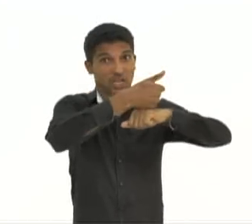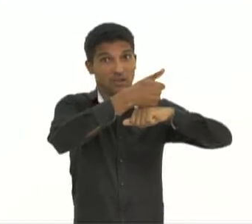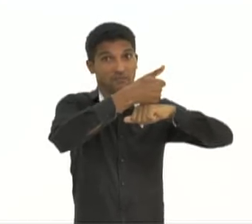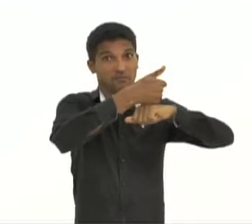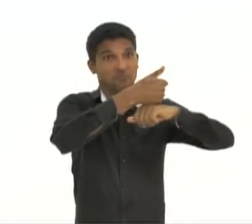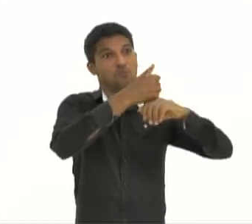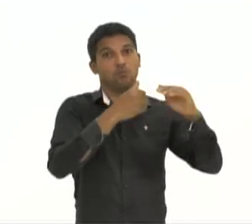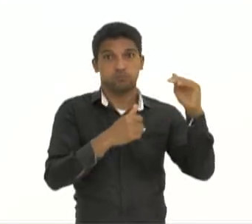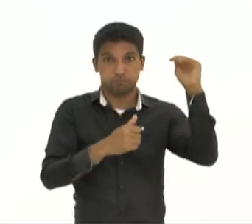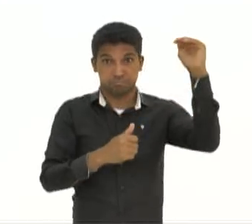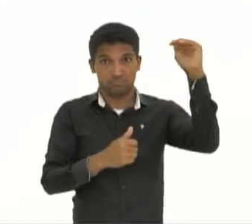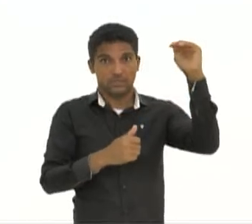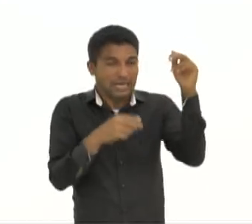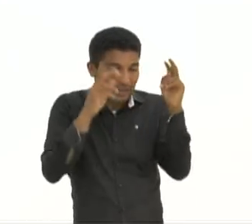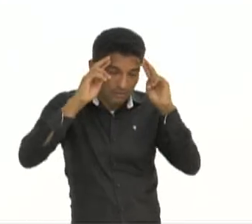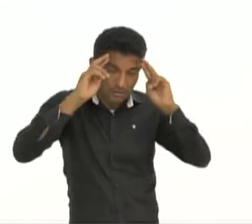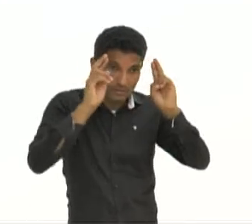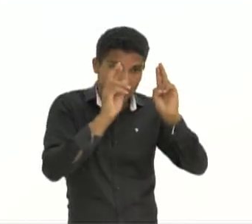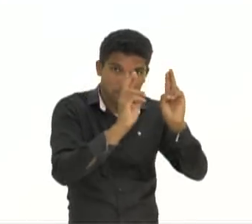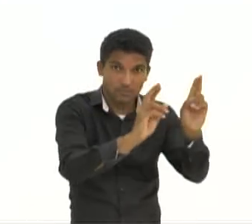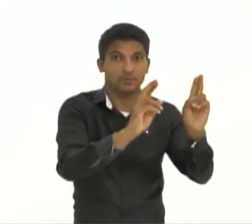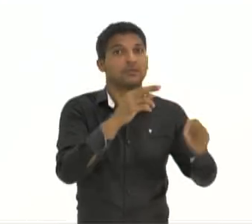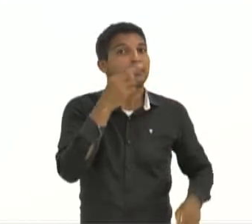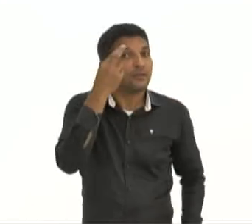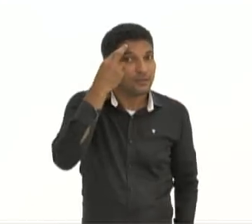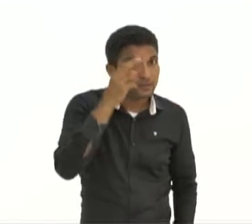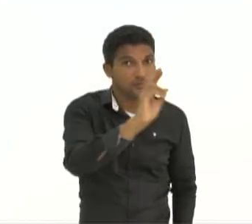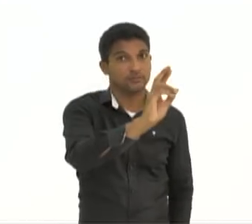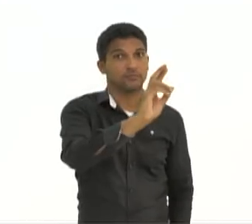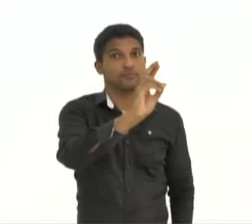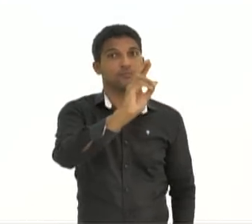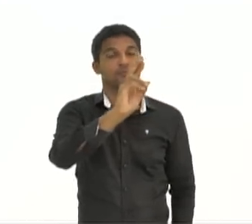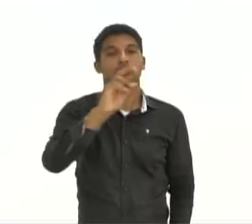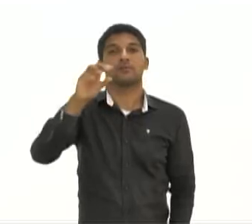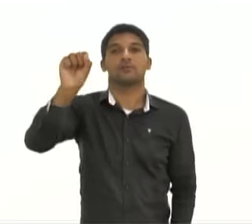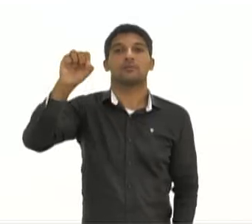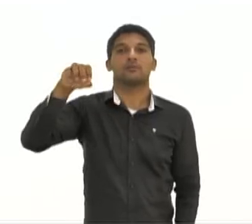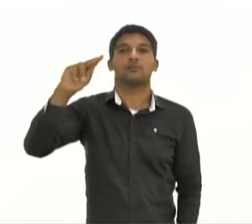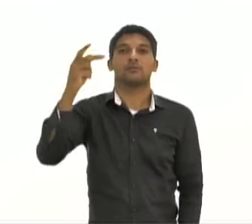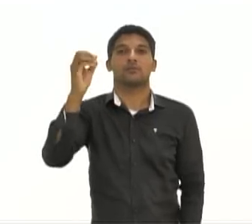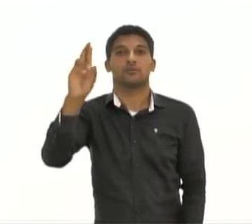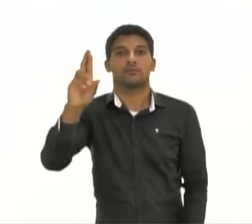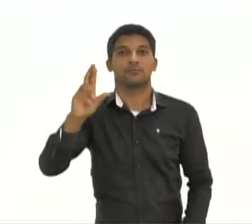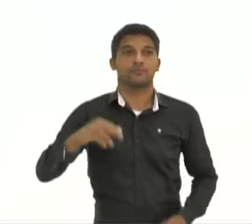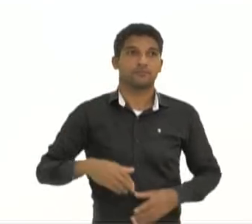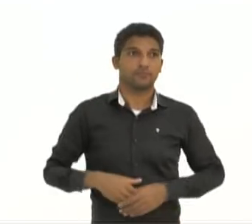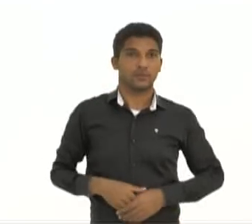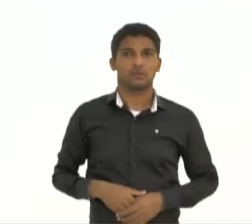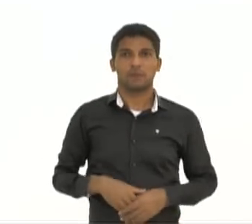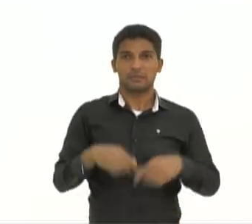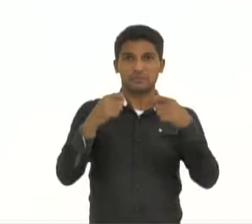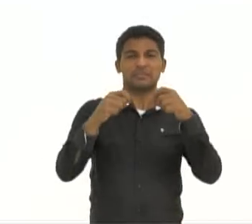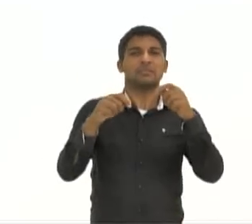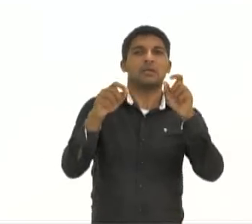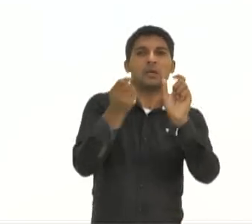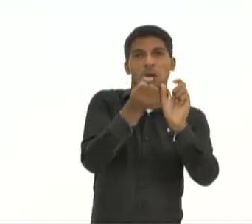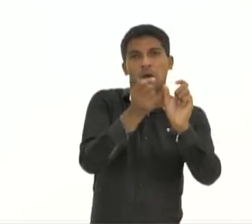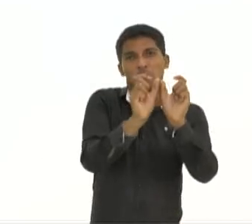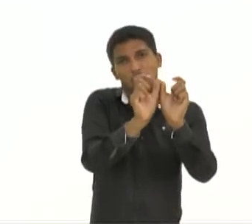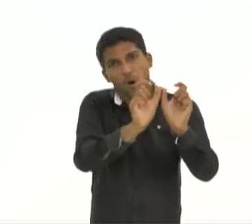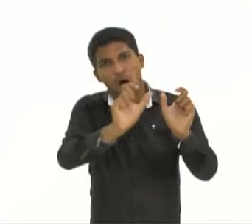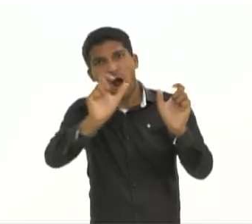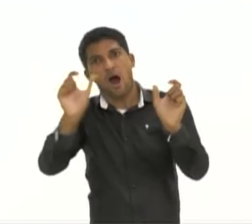com ilustríssimo senhor. Mas estou fazendo um vocativo numa carta, eu não preciso escrever por extenso, né? Eu